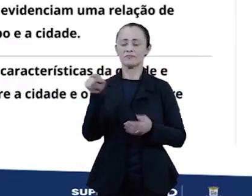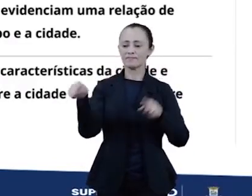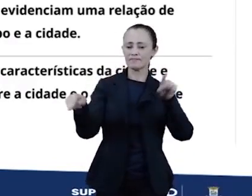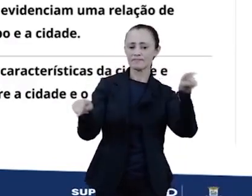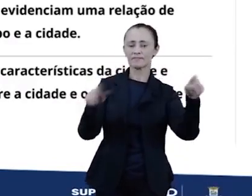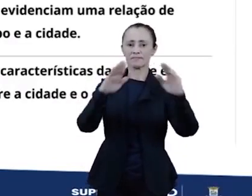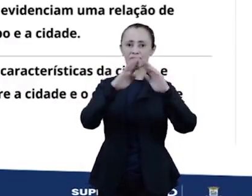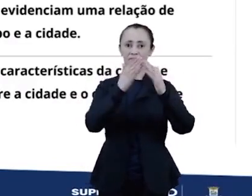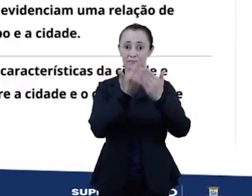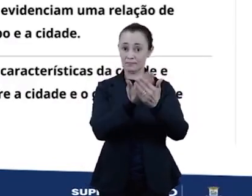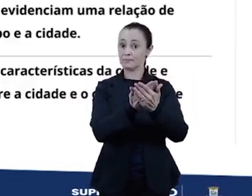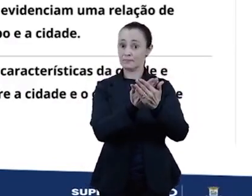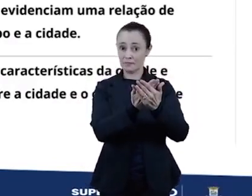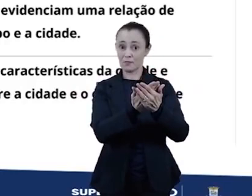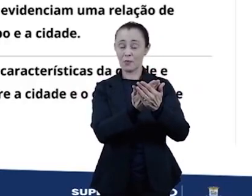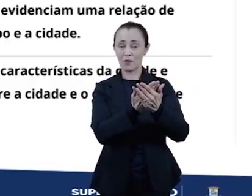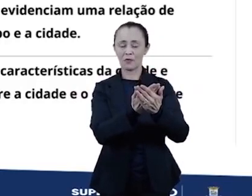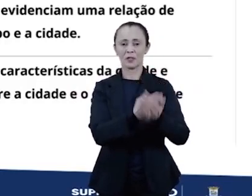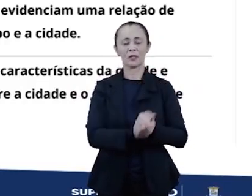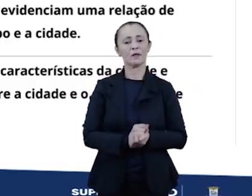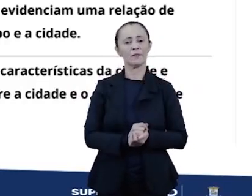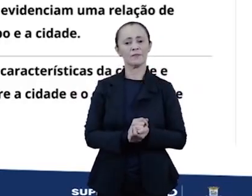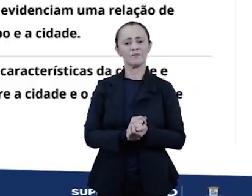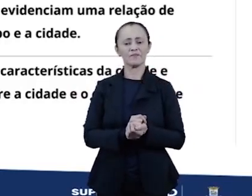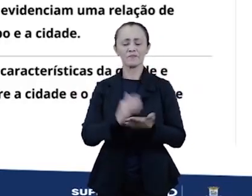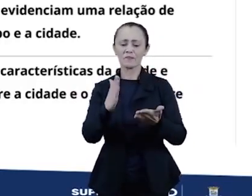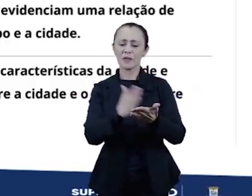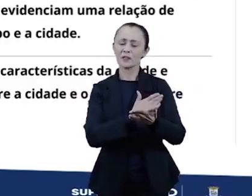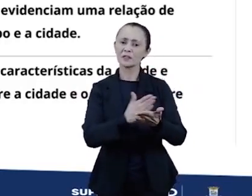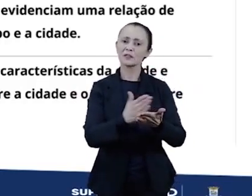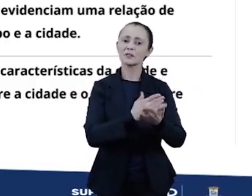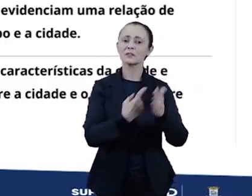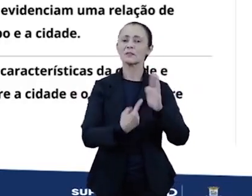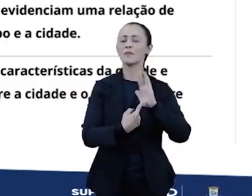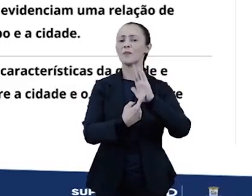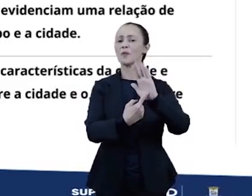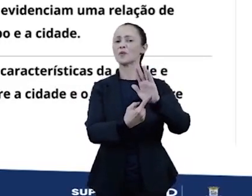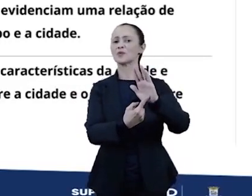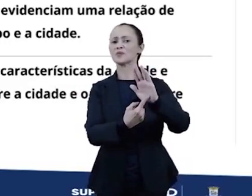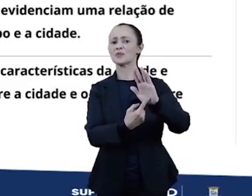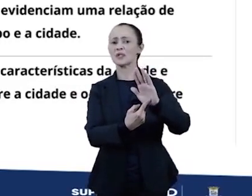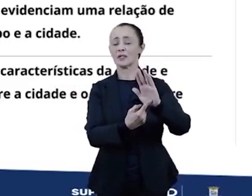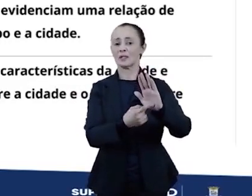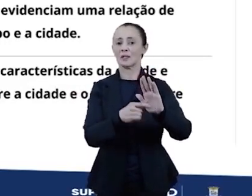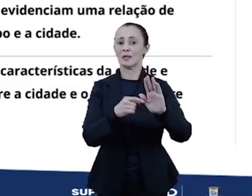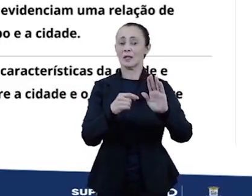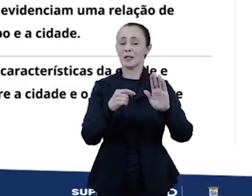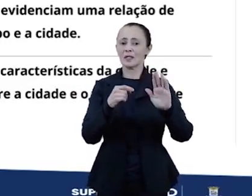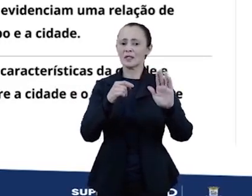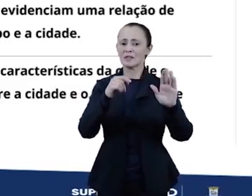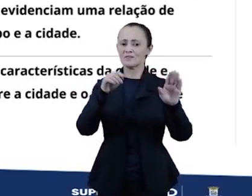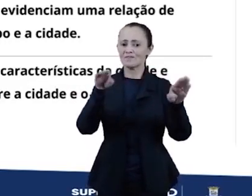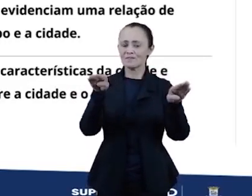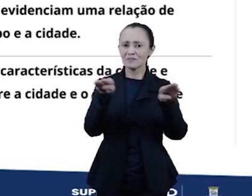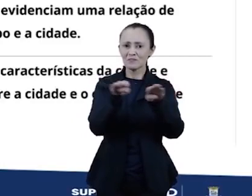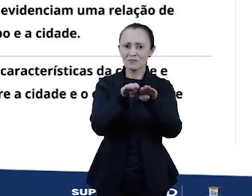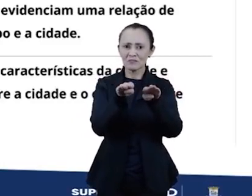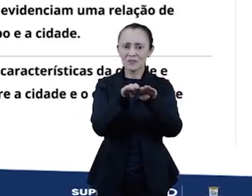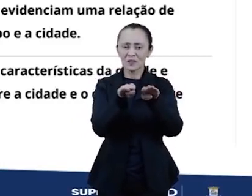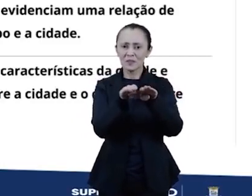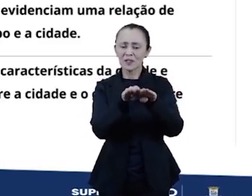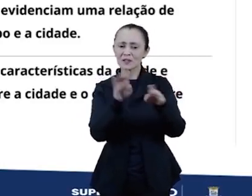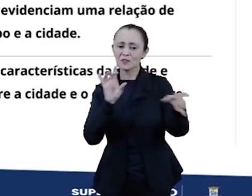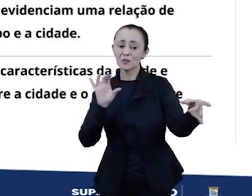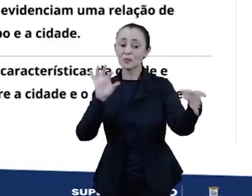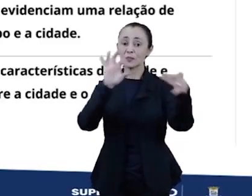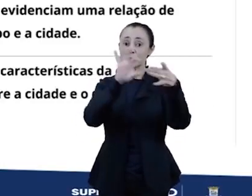de ensino, algumas vezes evidenciam uma relação de dependência entre campo e cidade. Quando eu penso